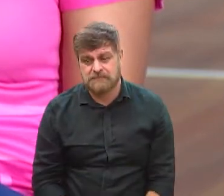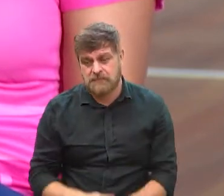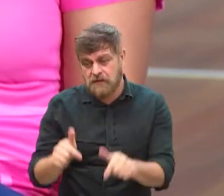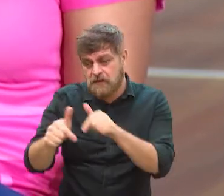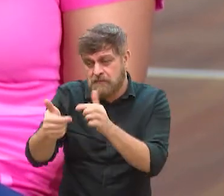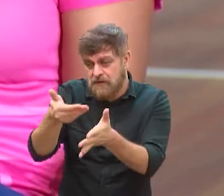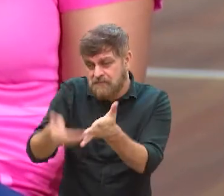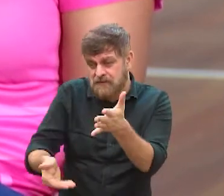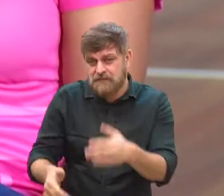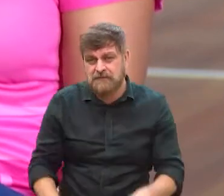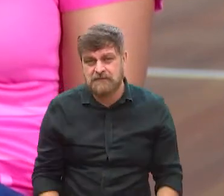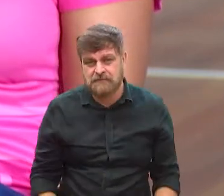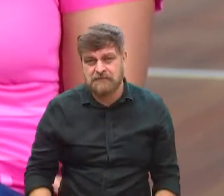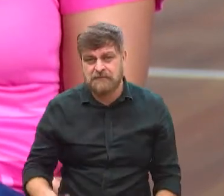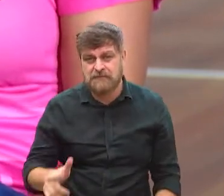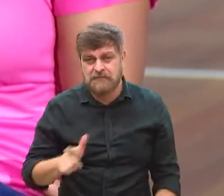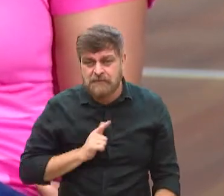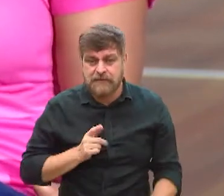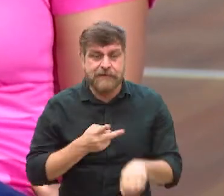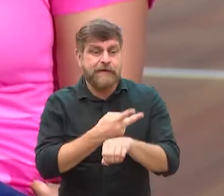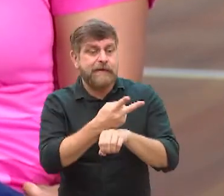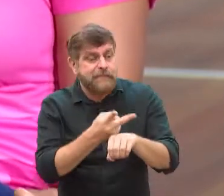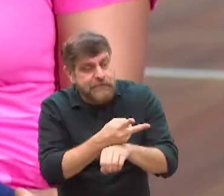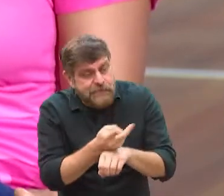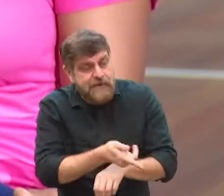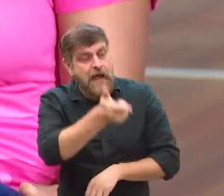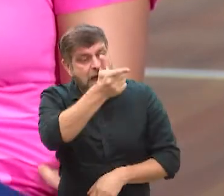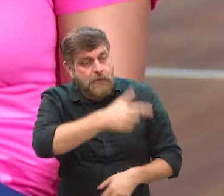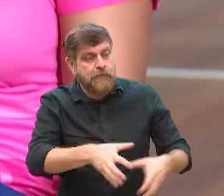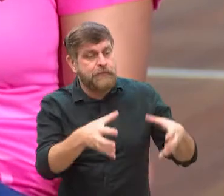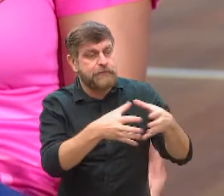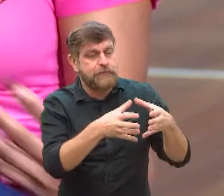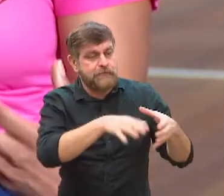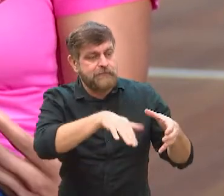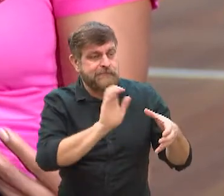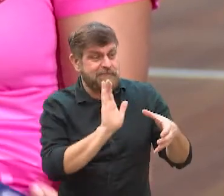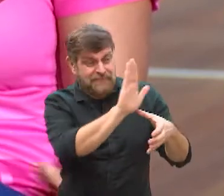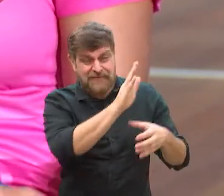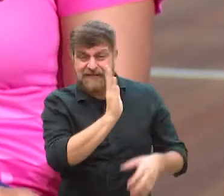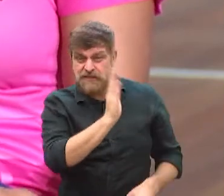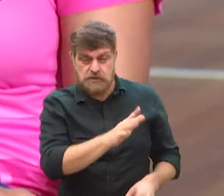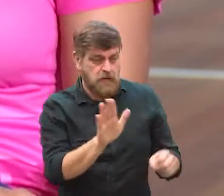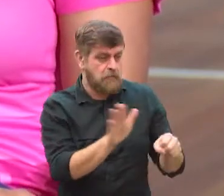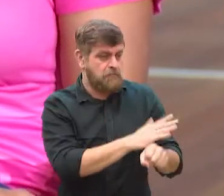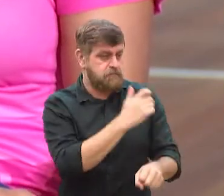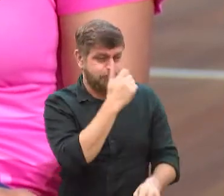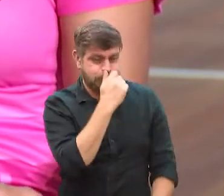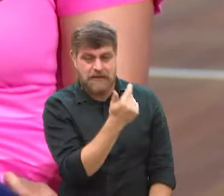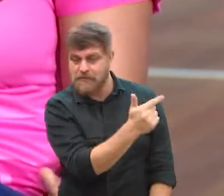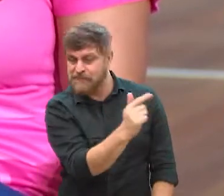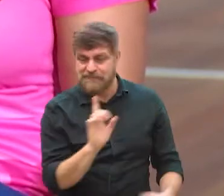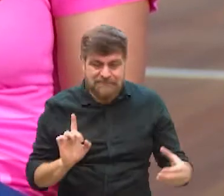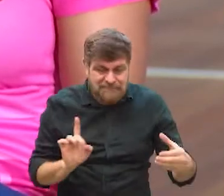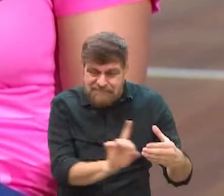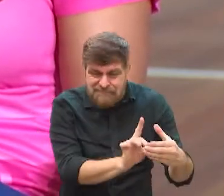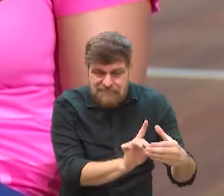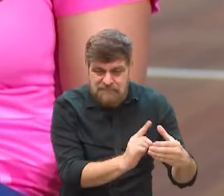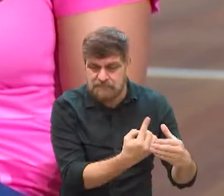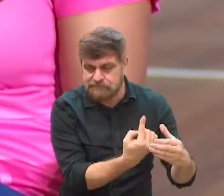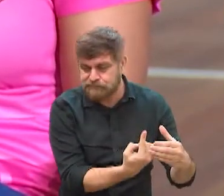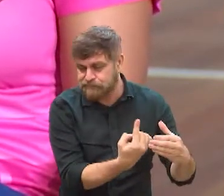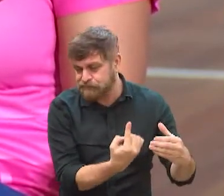e aí tem essa questão, tem que ir atrás de outro time, às vezes o time já fechou o elenco, não